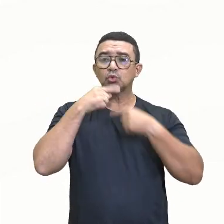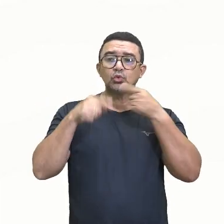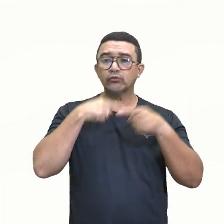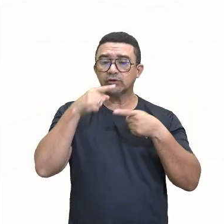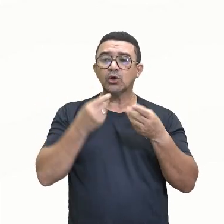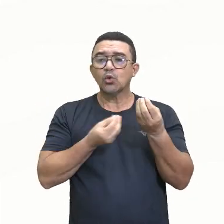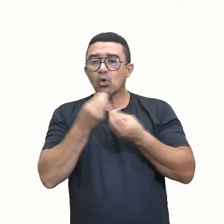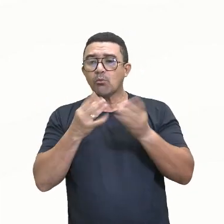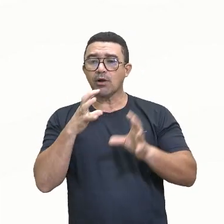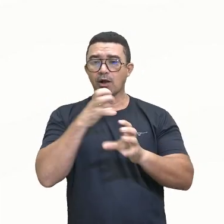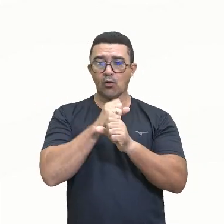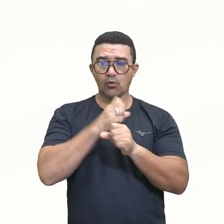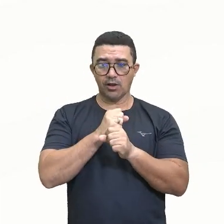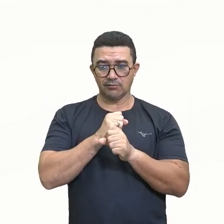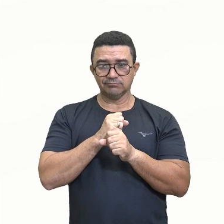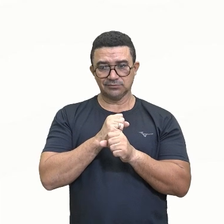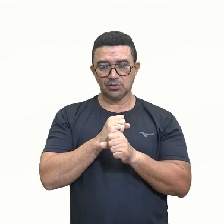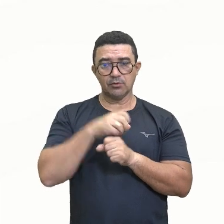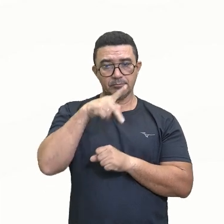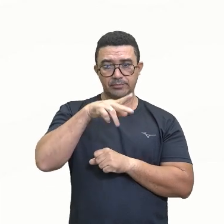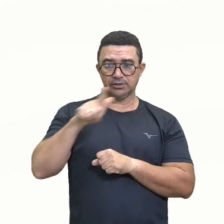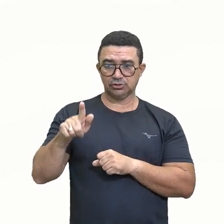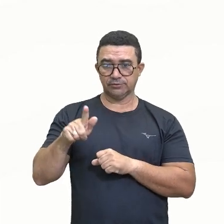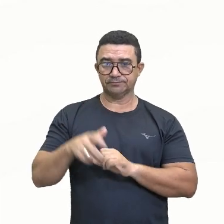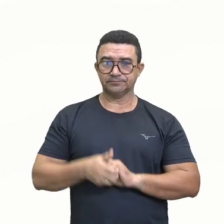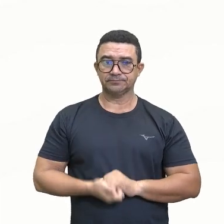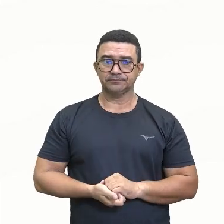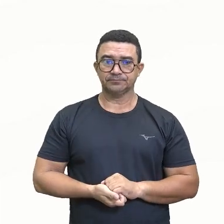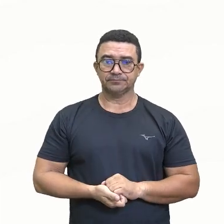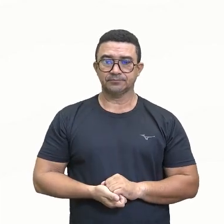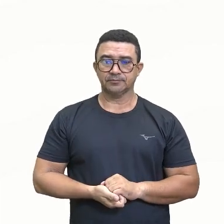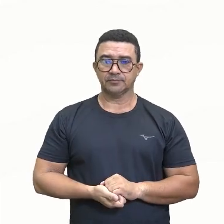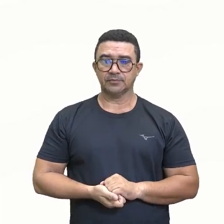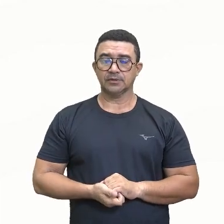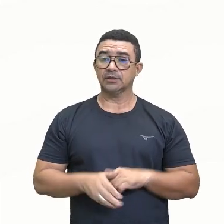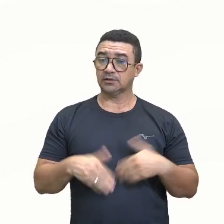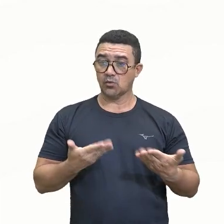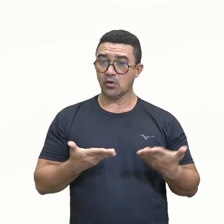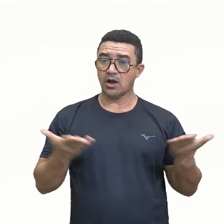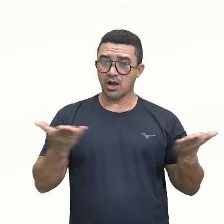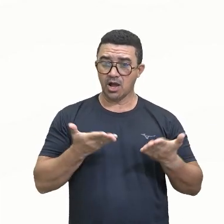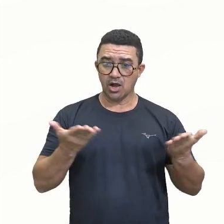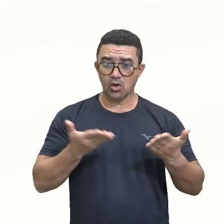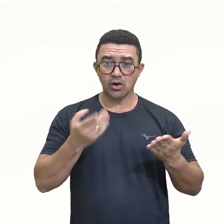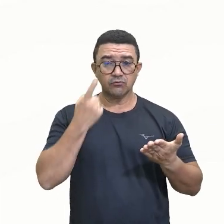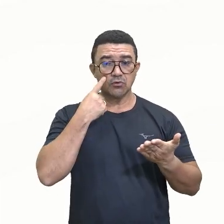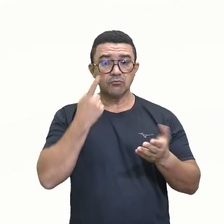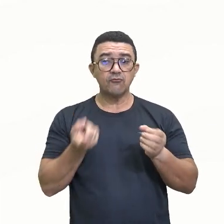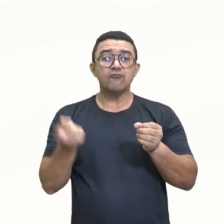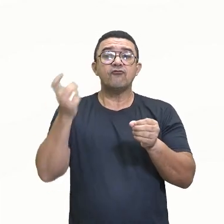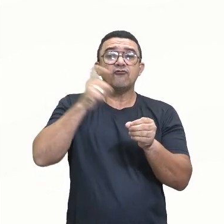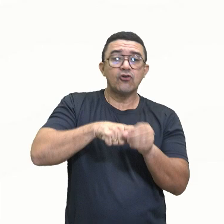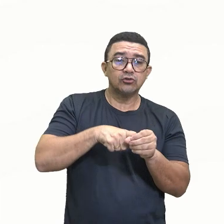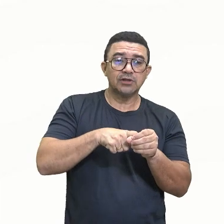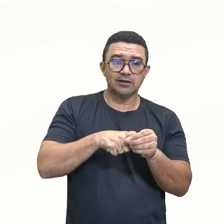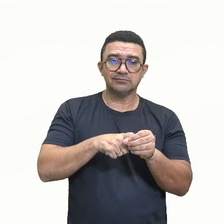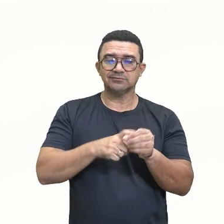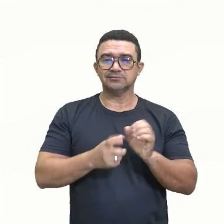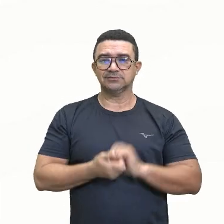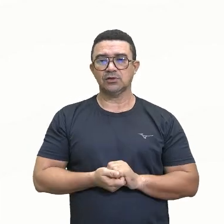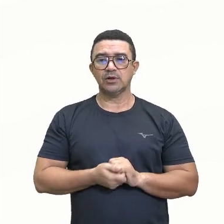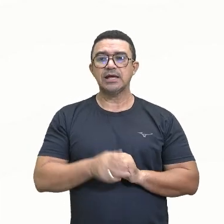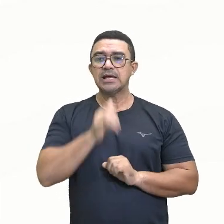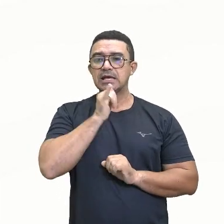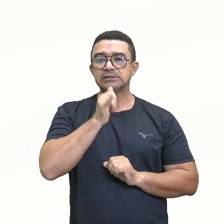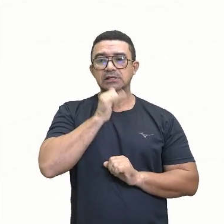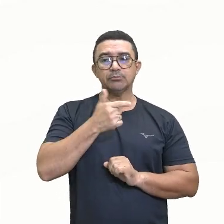calcular a soma da PG. E agora, nós vamos, então, voltar àquele segundo